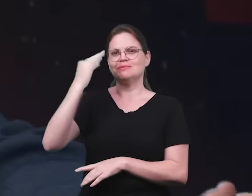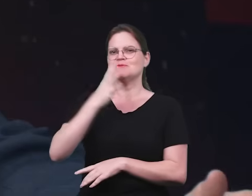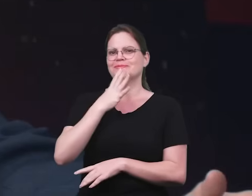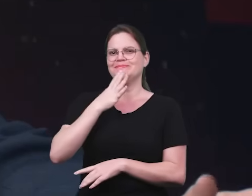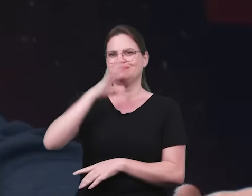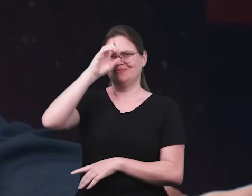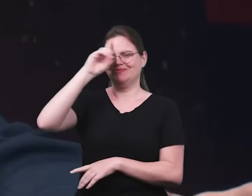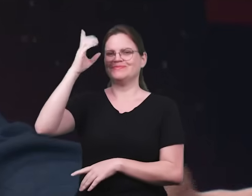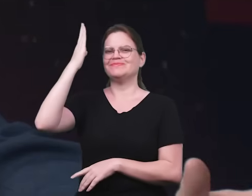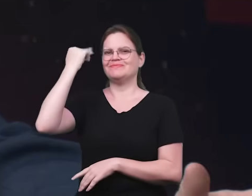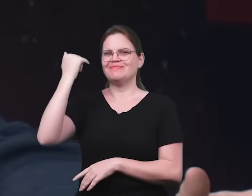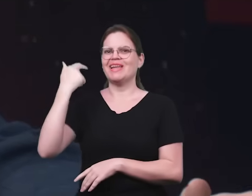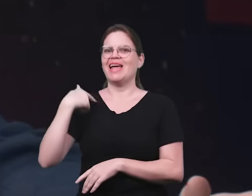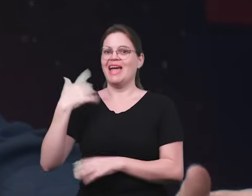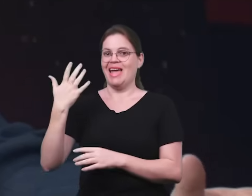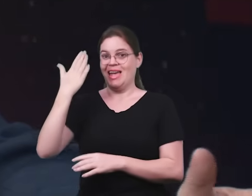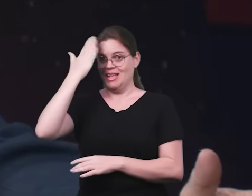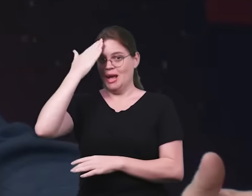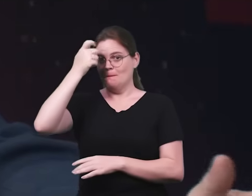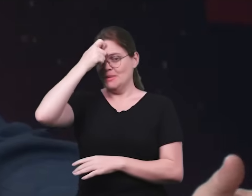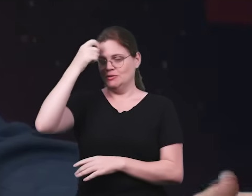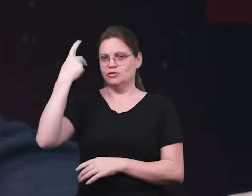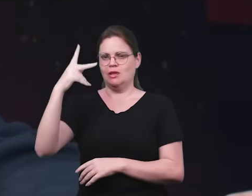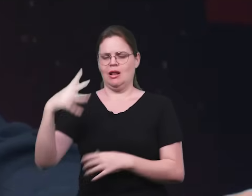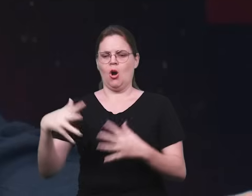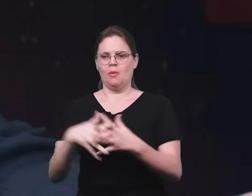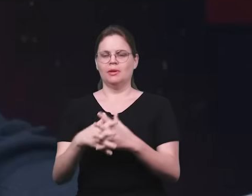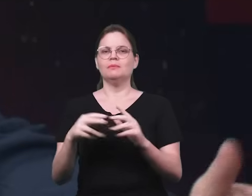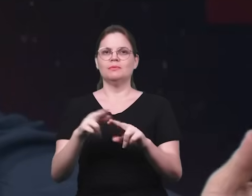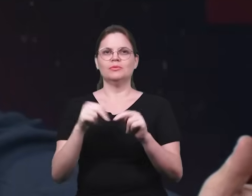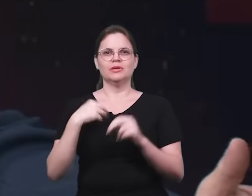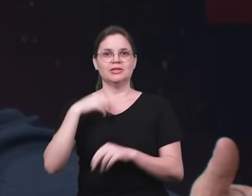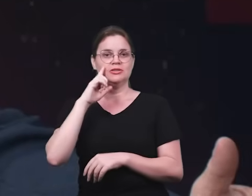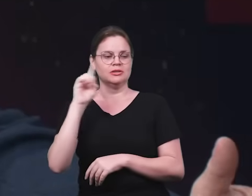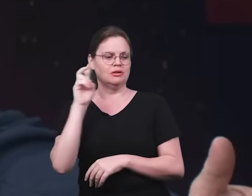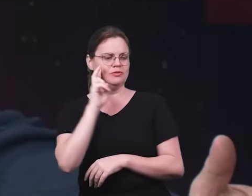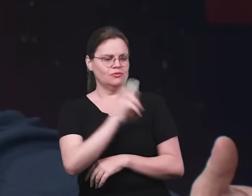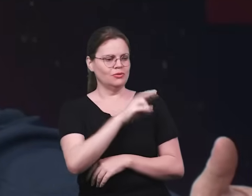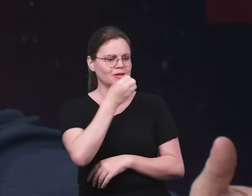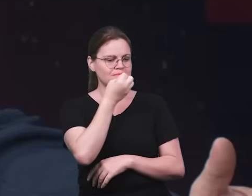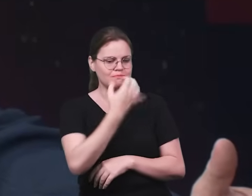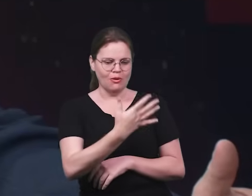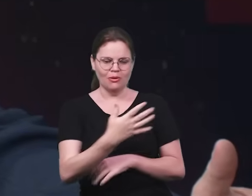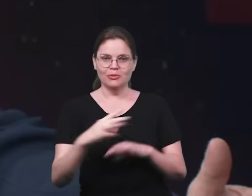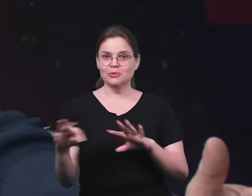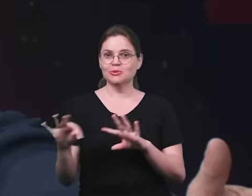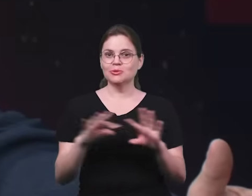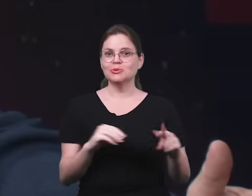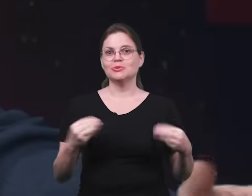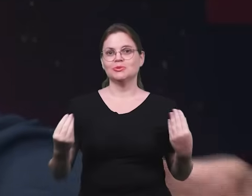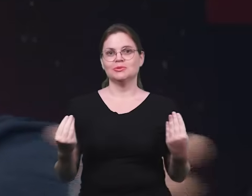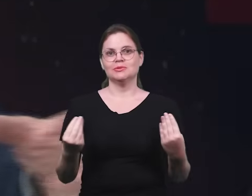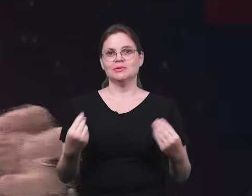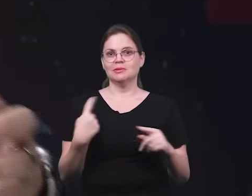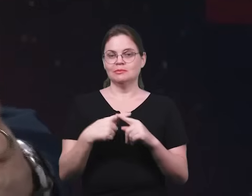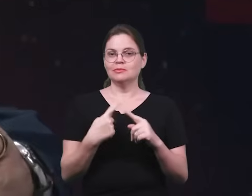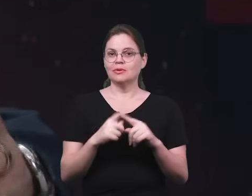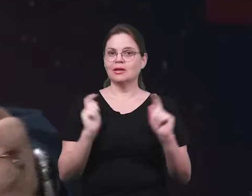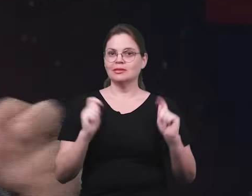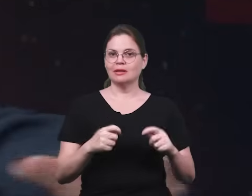Da sua mente. Toda essa complexidade saiu da mente dele, por isso ele fala assim, viu que Deus viu aquilo que era bom. Era bom. Que era uma coisa que